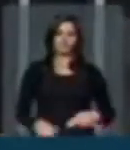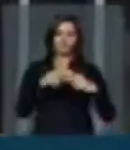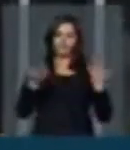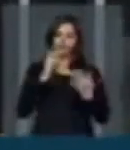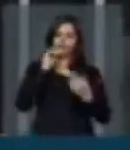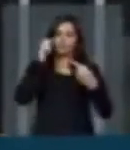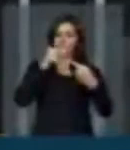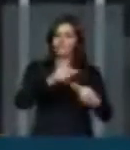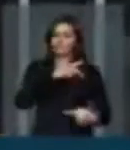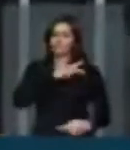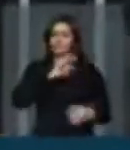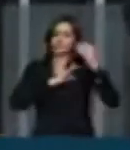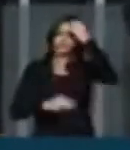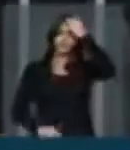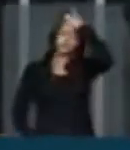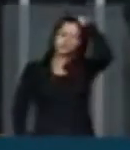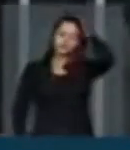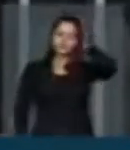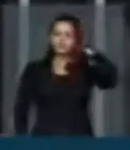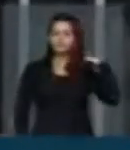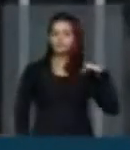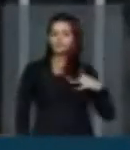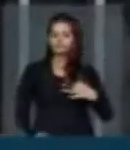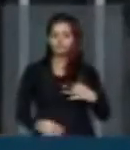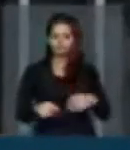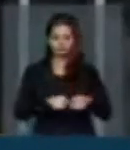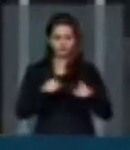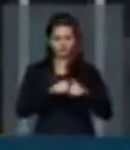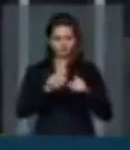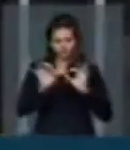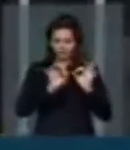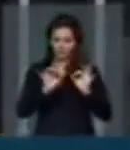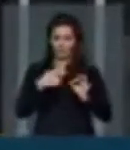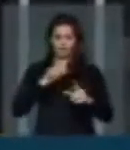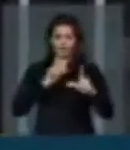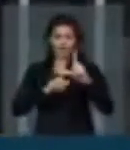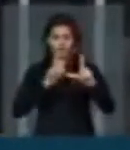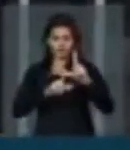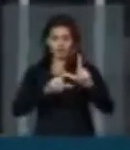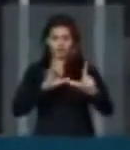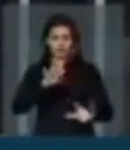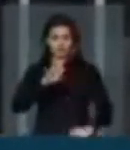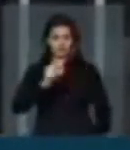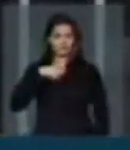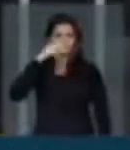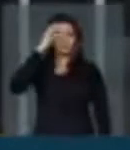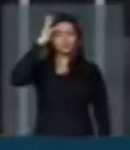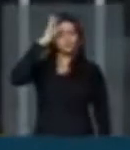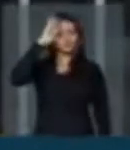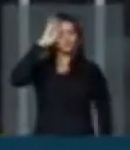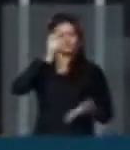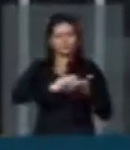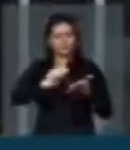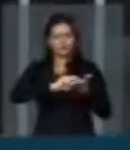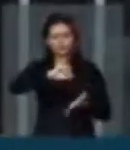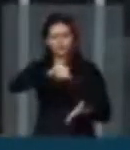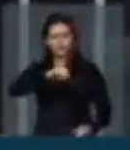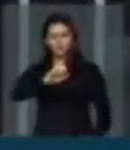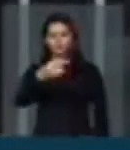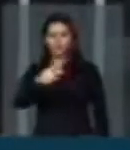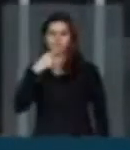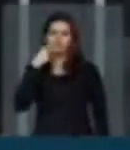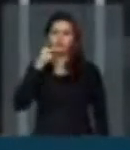intenção do PT de atacar a imprensa, o imortal da Academia Brasileira de Letras, o escritor João Ubaldo Ribeiro, foi ao cerne